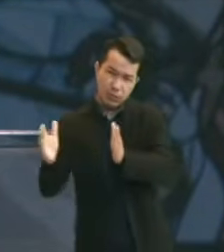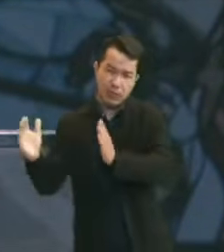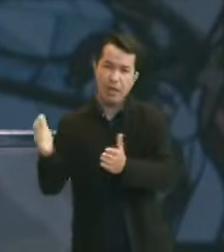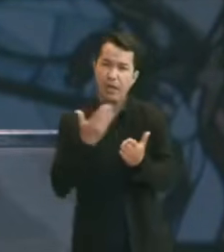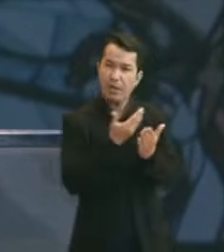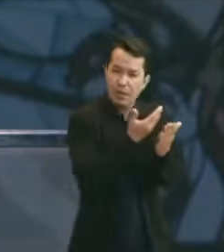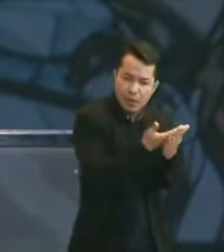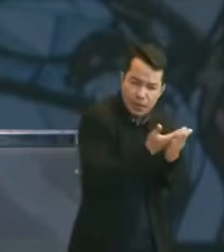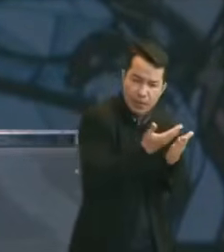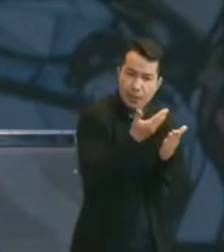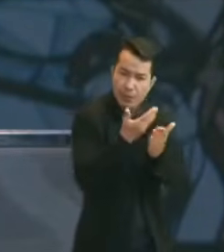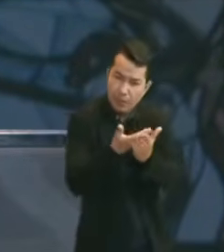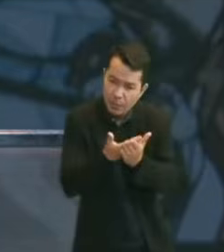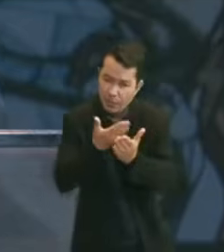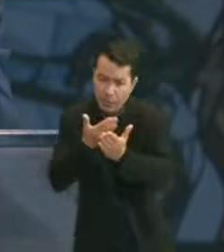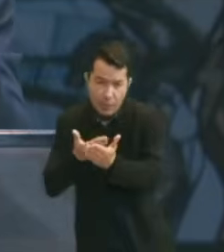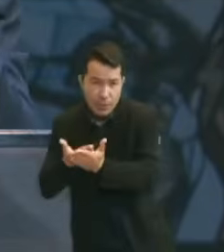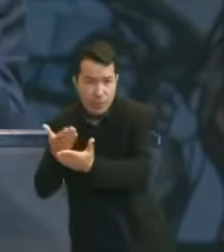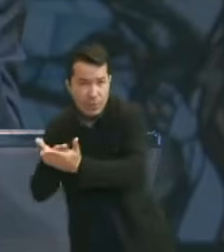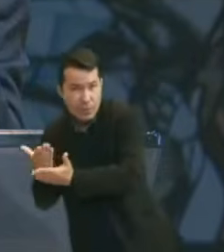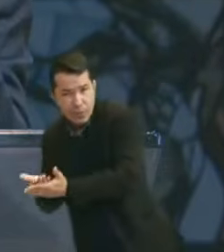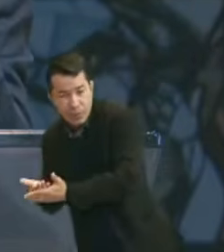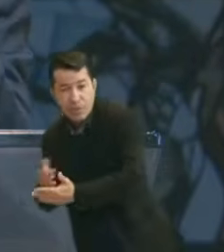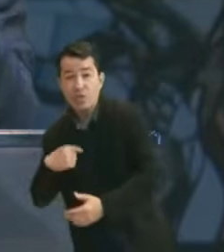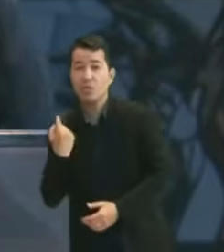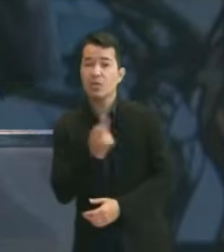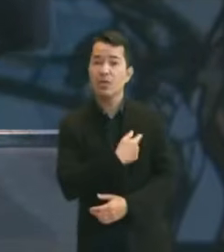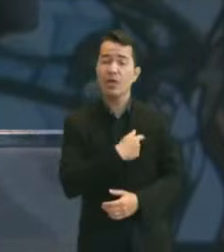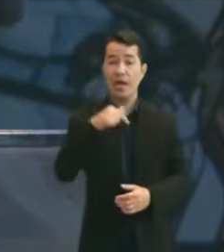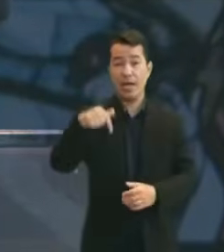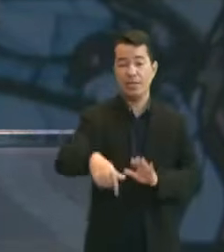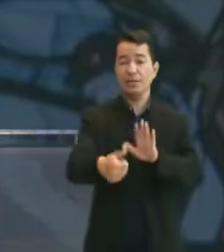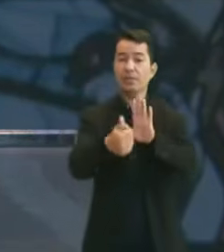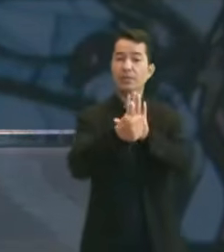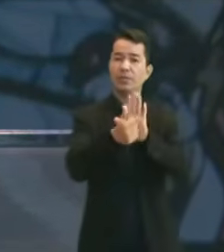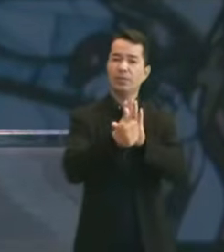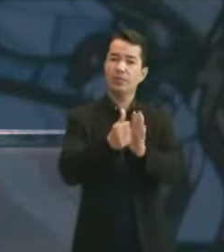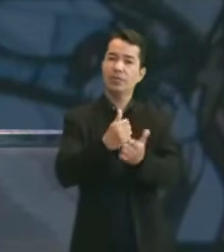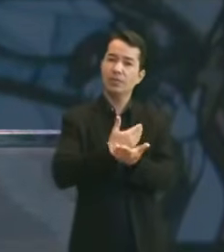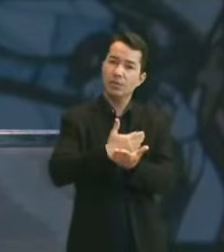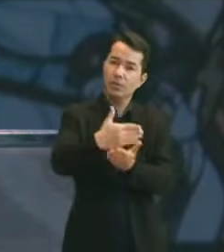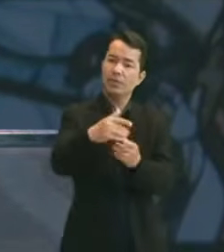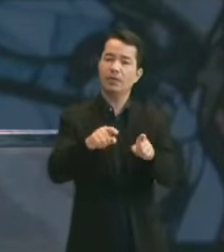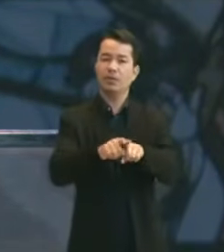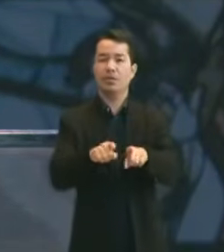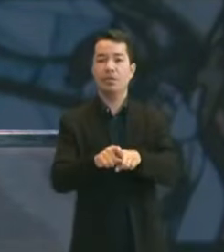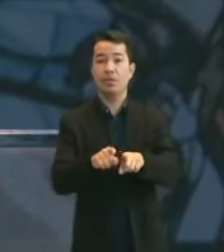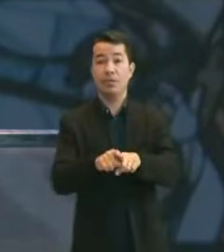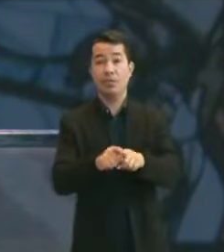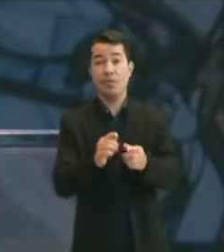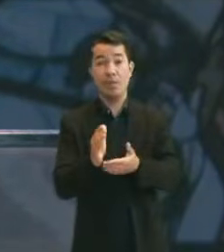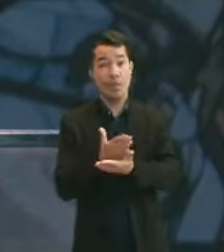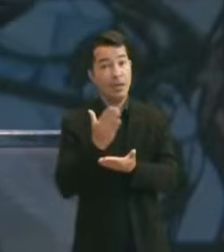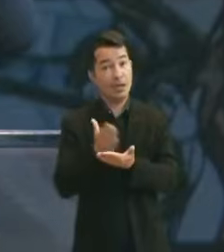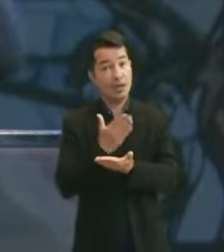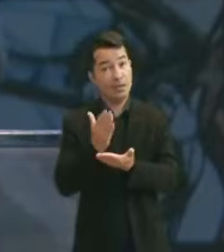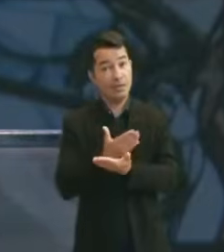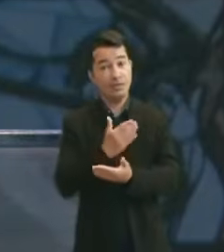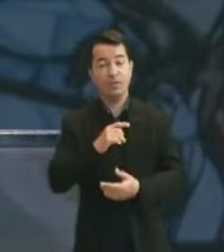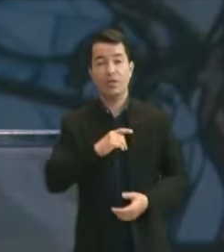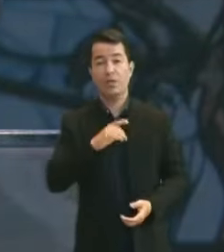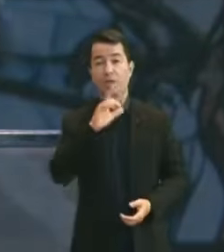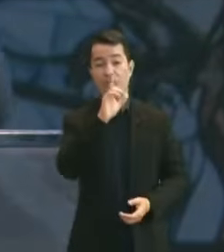esses passos do discipulado, por exemplo, nós entendemos aqui na igreja que essa parte de preparação para o batismo ou membresia é o que chamamos do